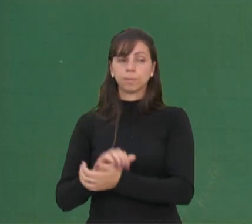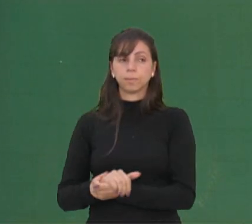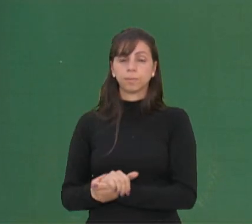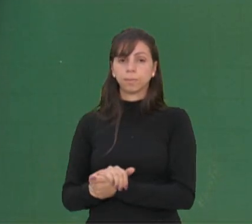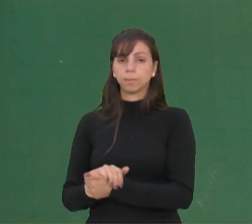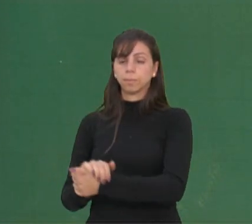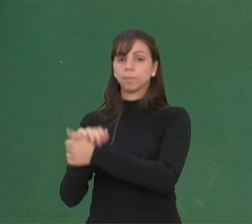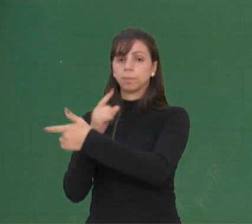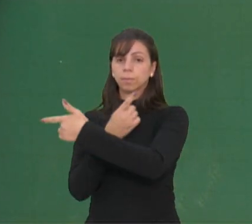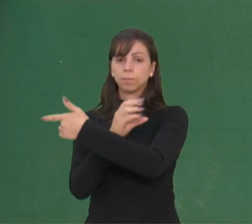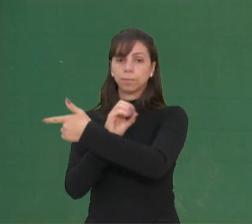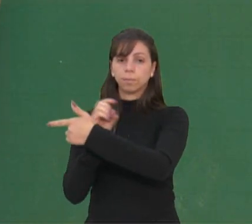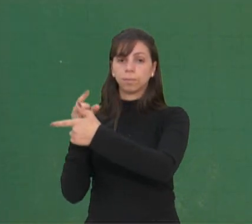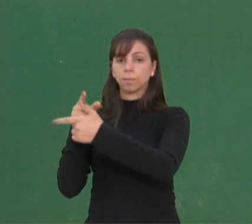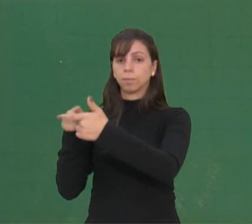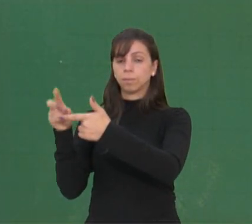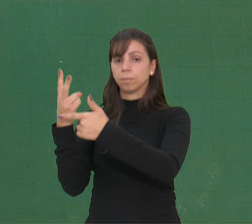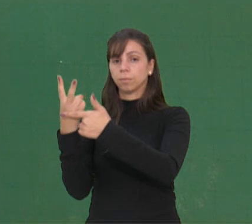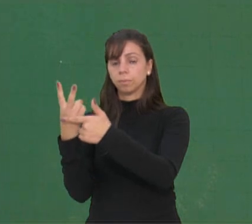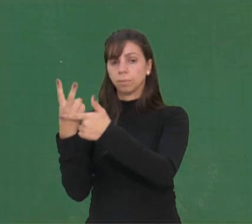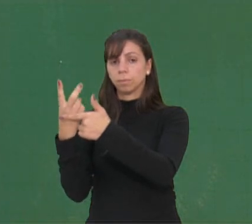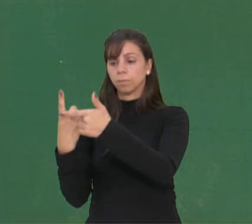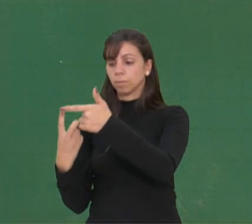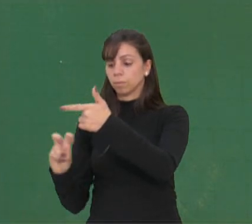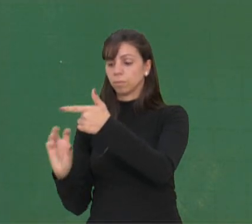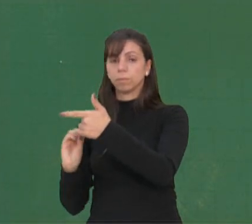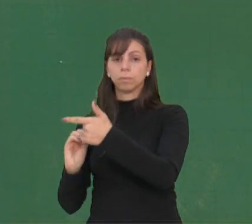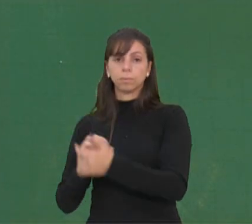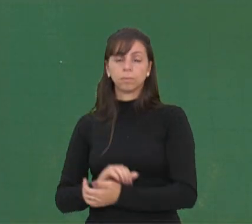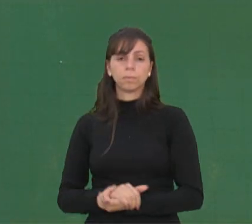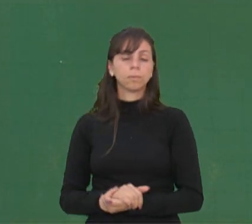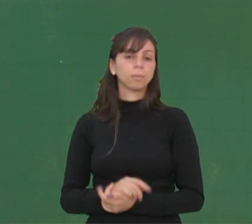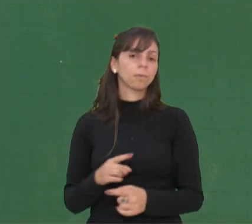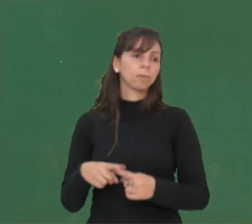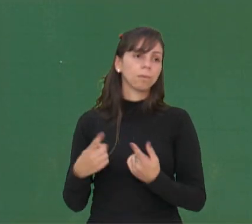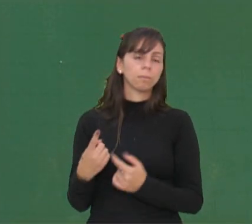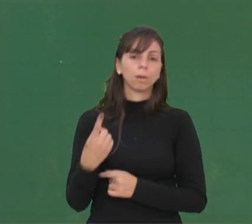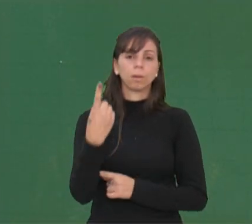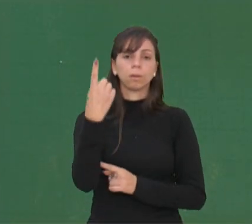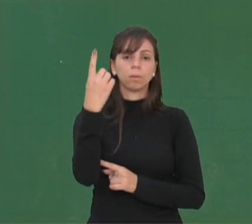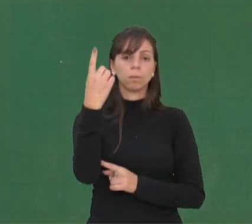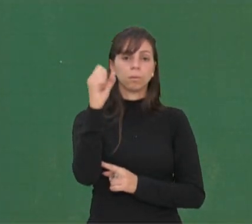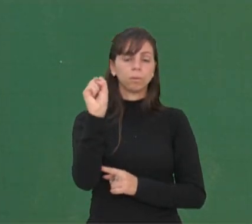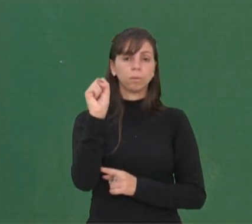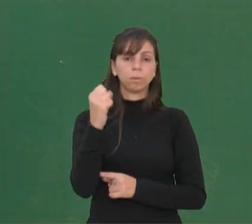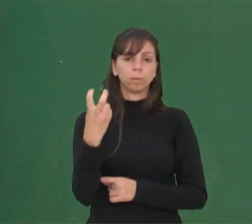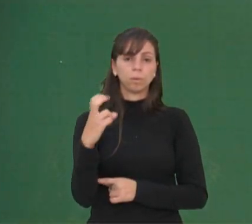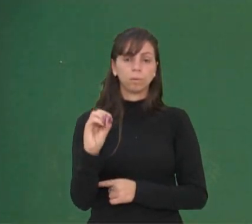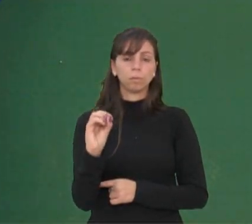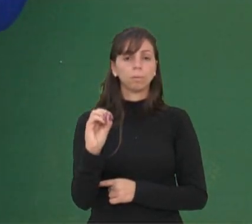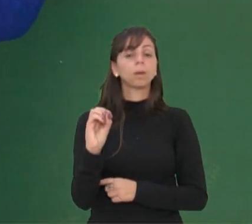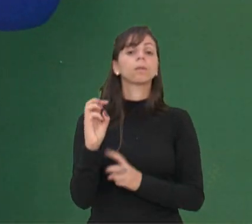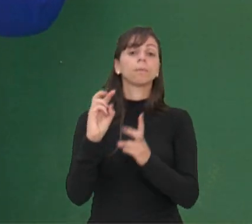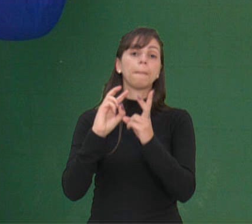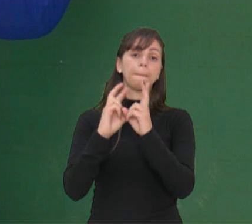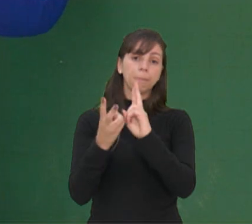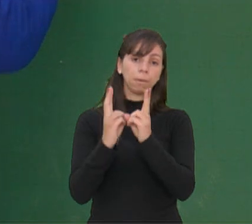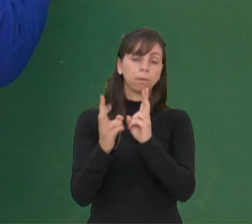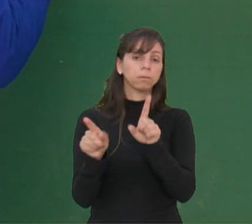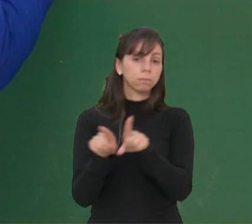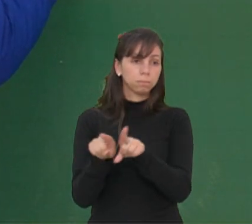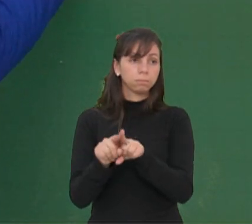100 dividido por 2 é 50. Ah, mas o 18 e 50 são pares, dá para dividir por 2 mais uma vez.